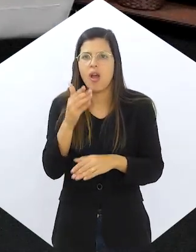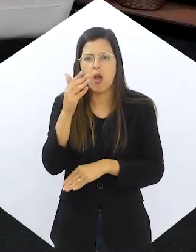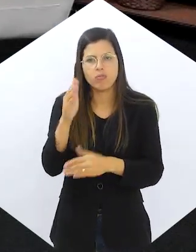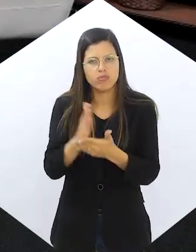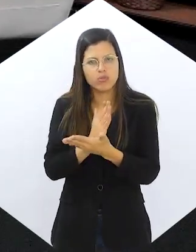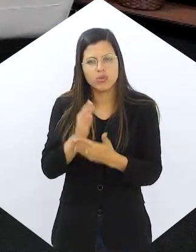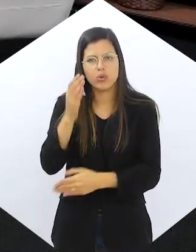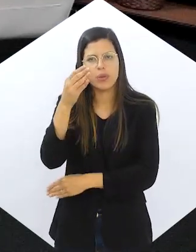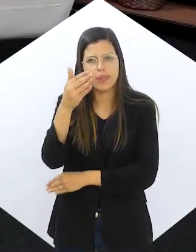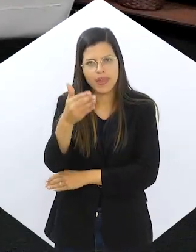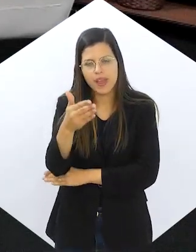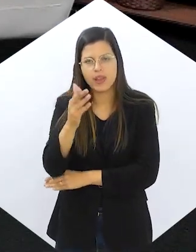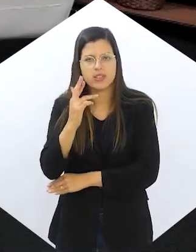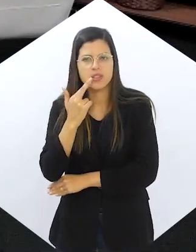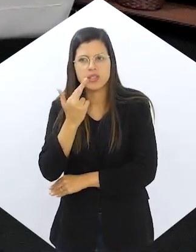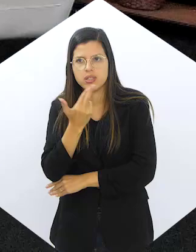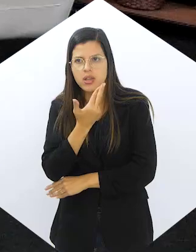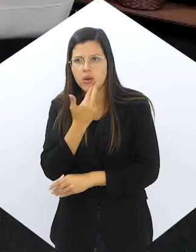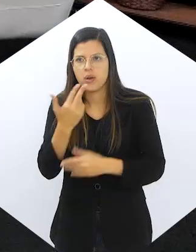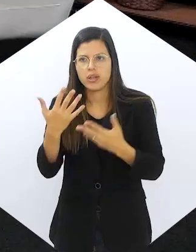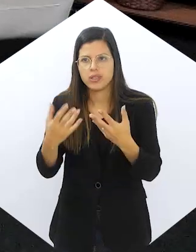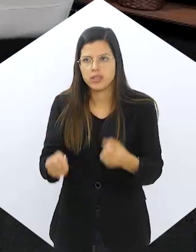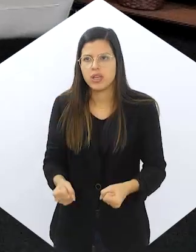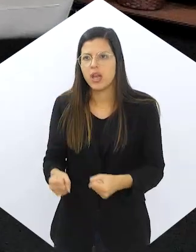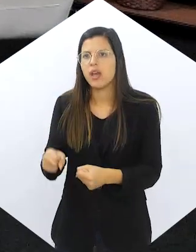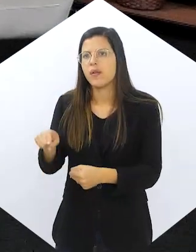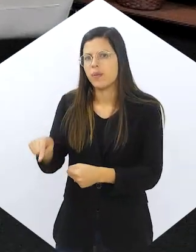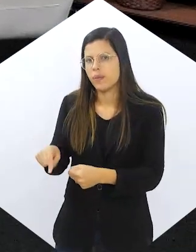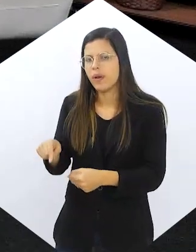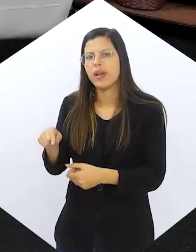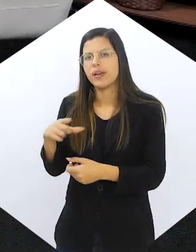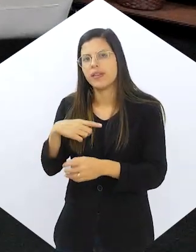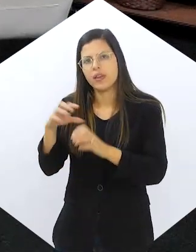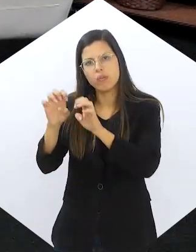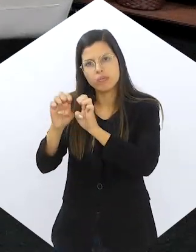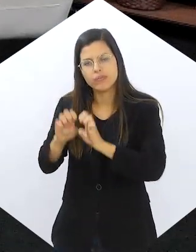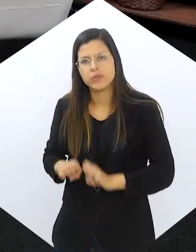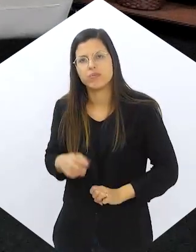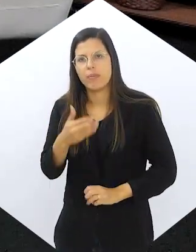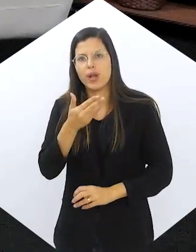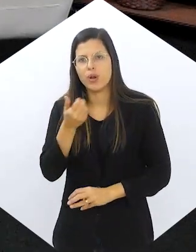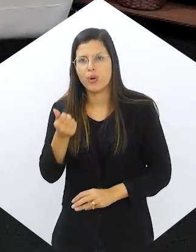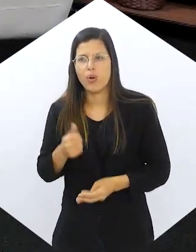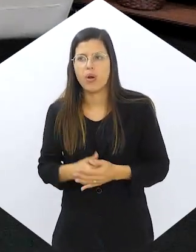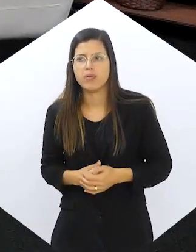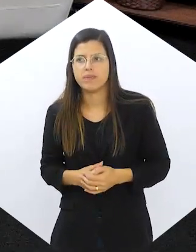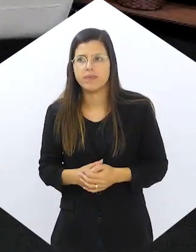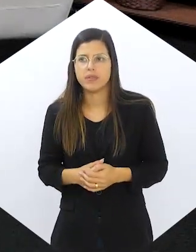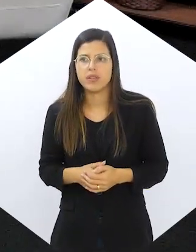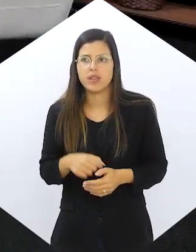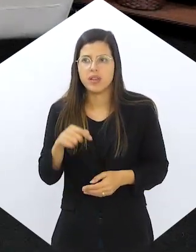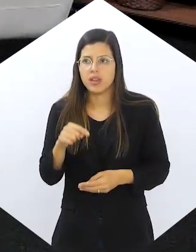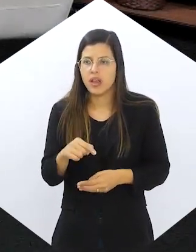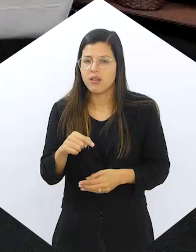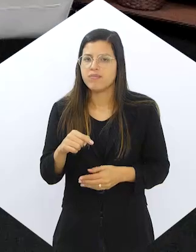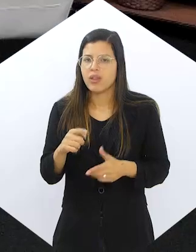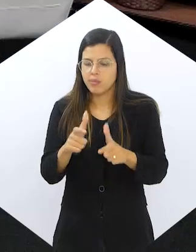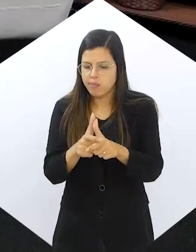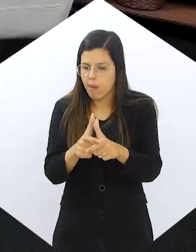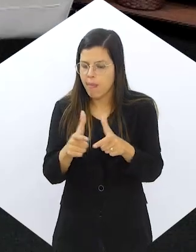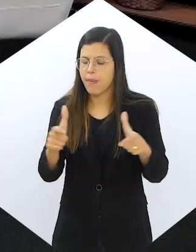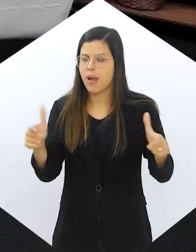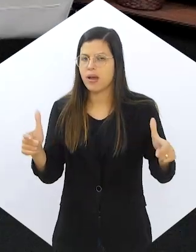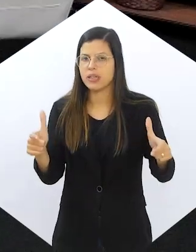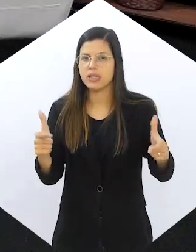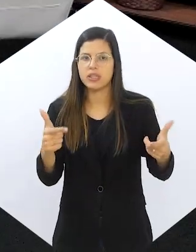hotéis, determinados restaurantes locais que aceitam. recebem melhor, que tem uma estrutura melhor. E é uma tendência, né? A gente